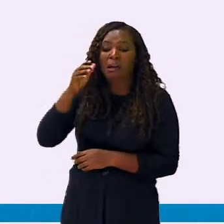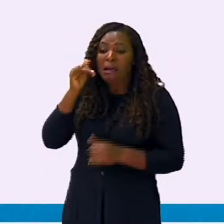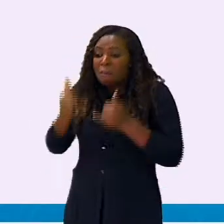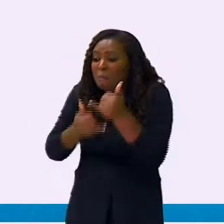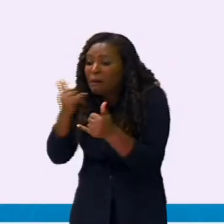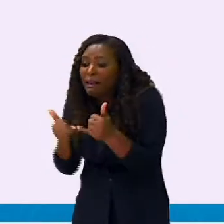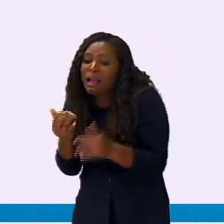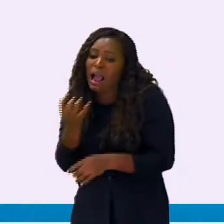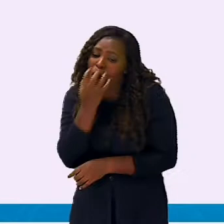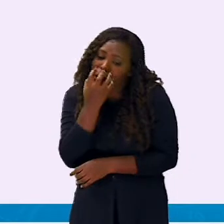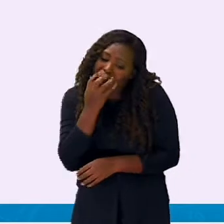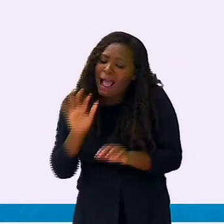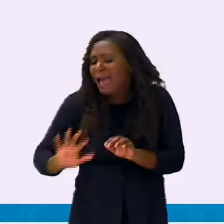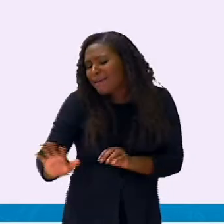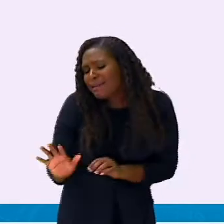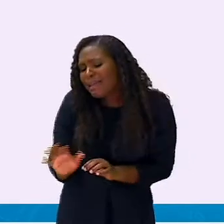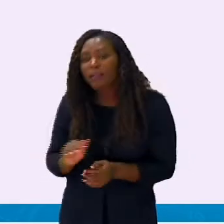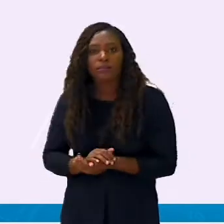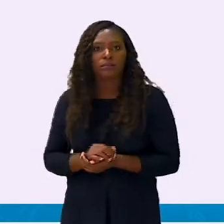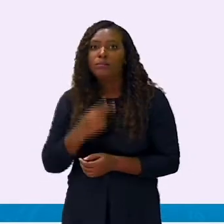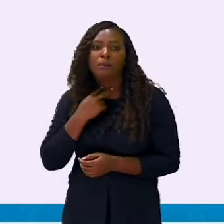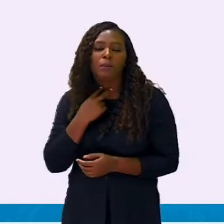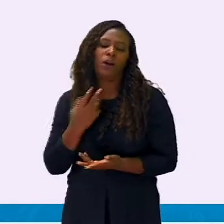pelo qual o cego